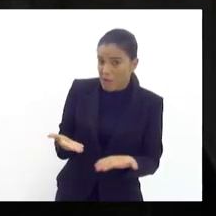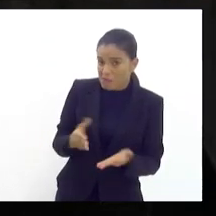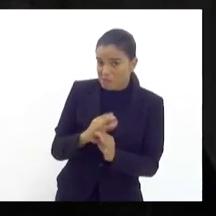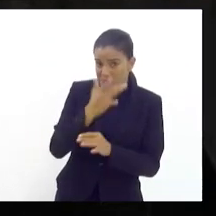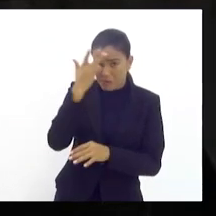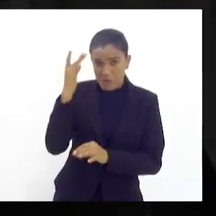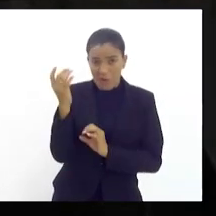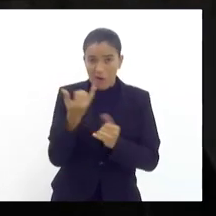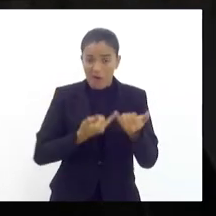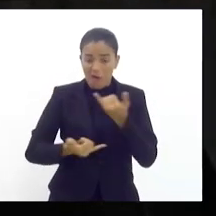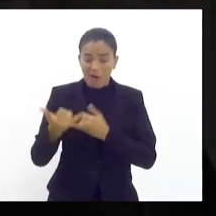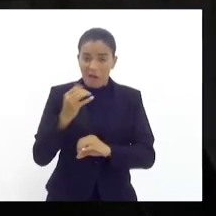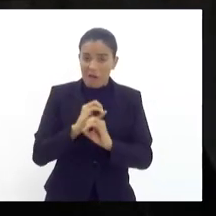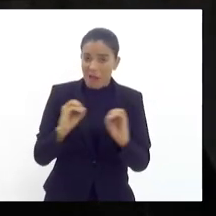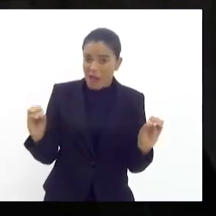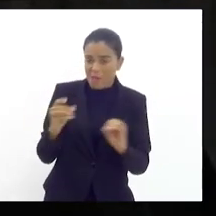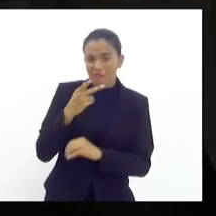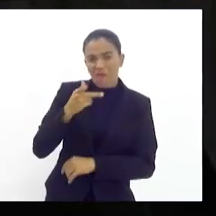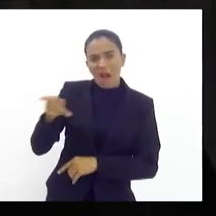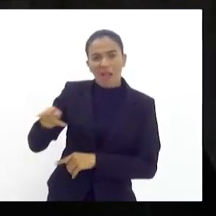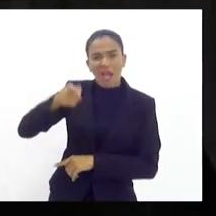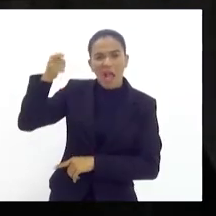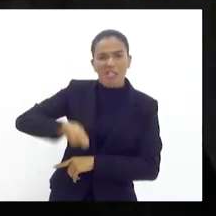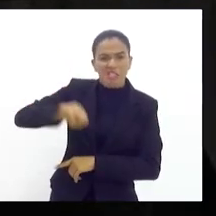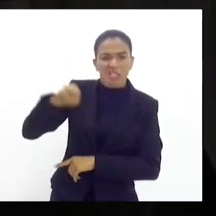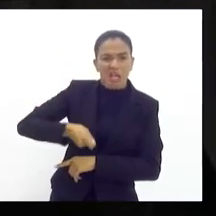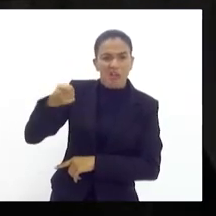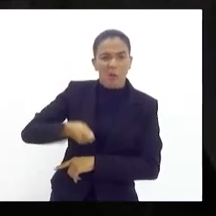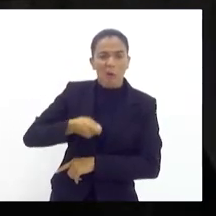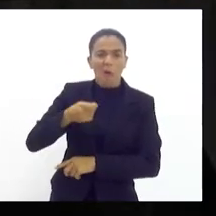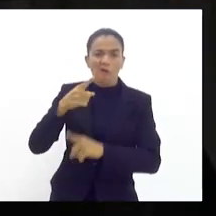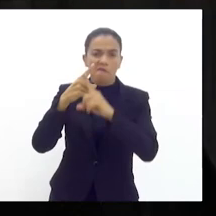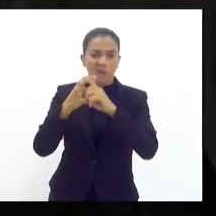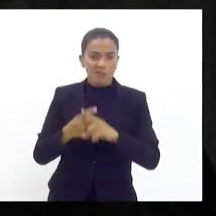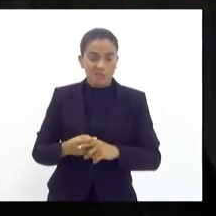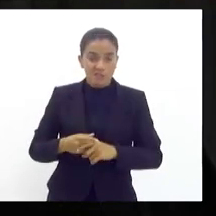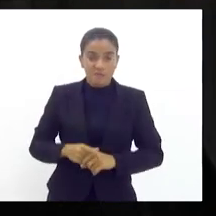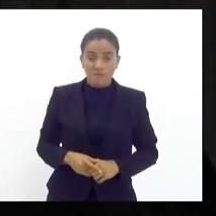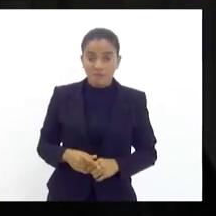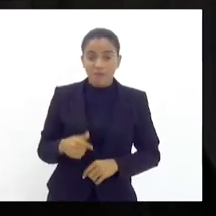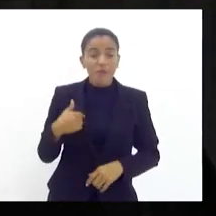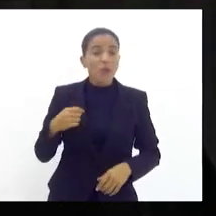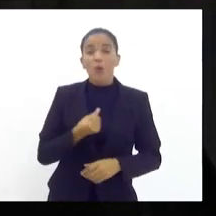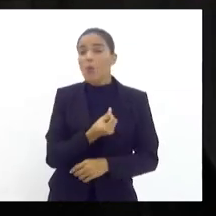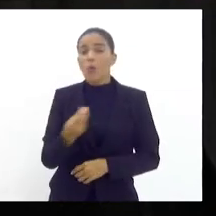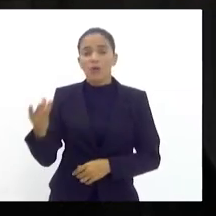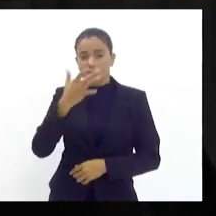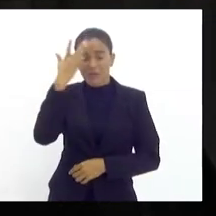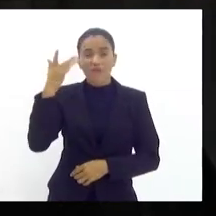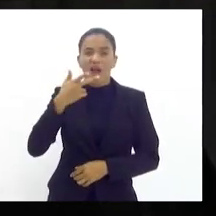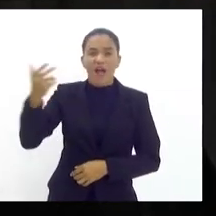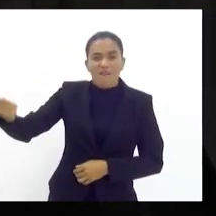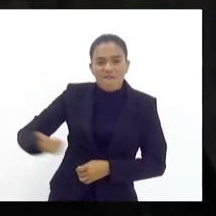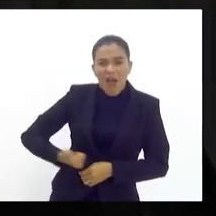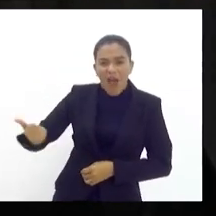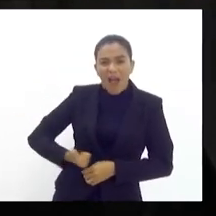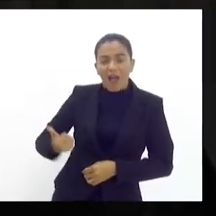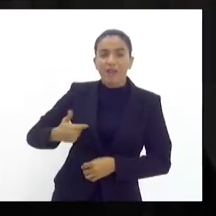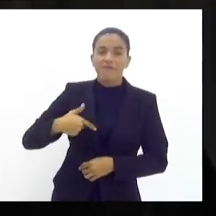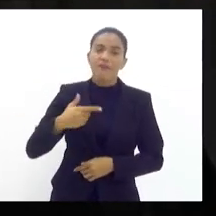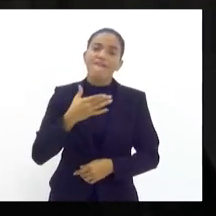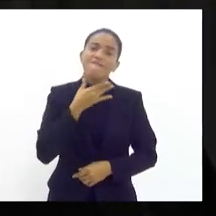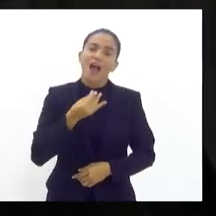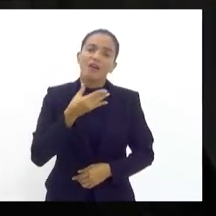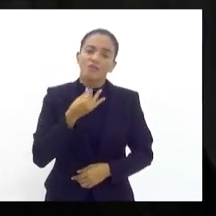e mesmo assim continuo chamando ele digitador e de fascista quantas pessoas falam até hoje Que sua facada foi fake e ninguém